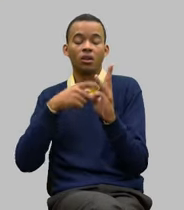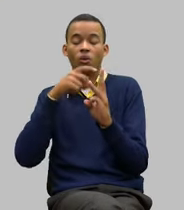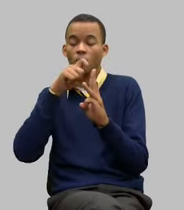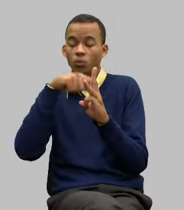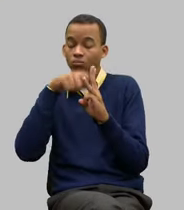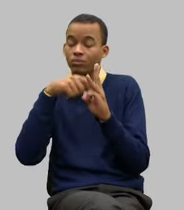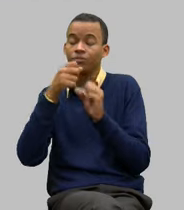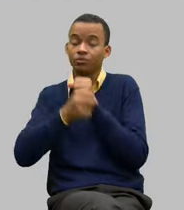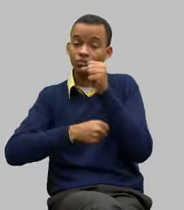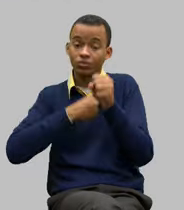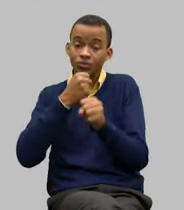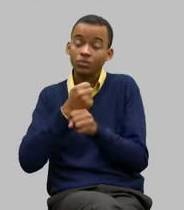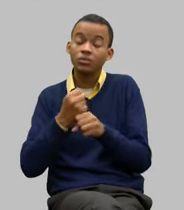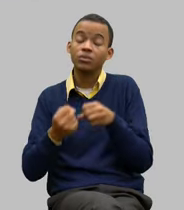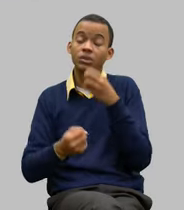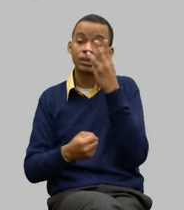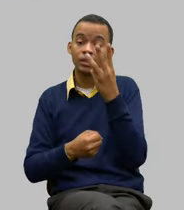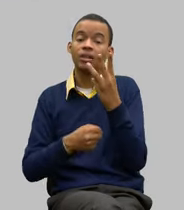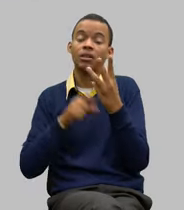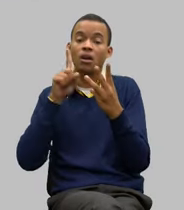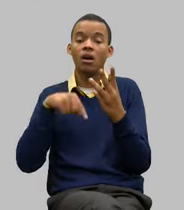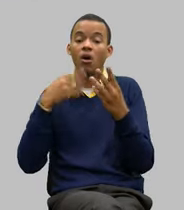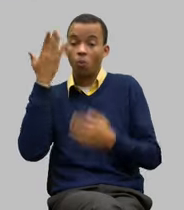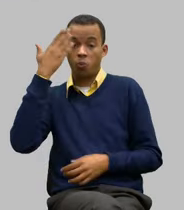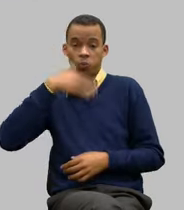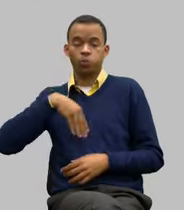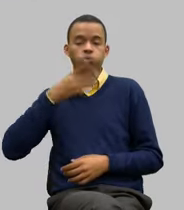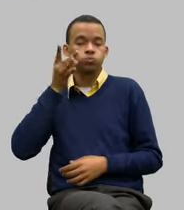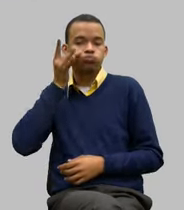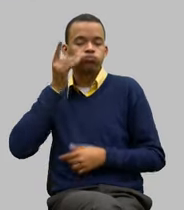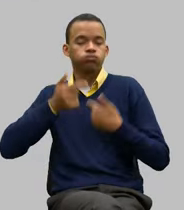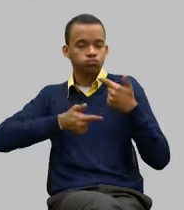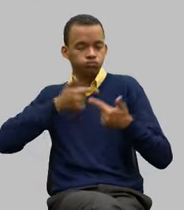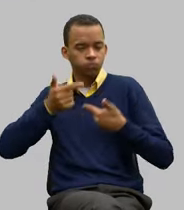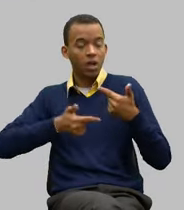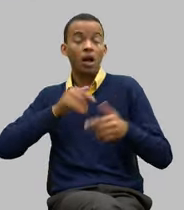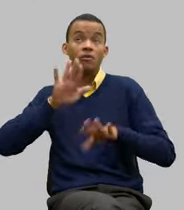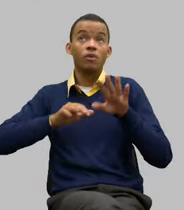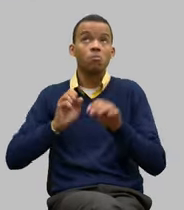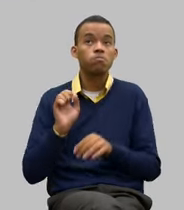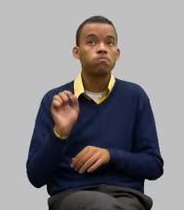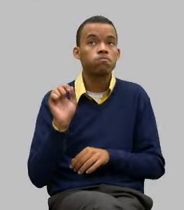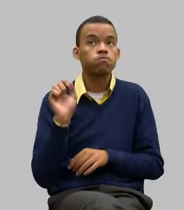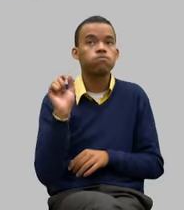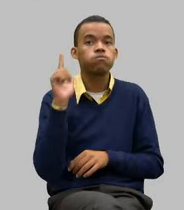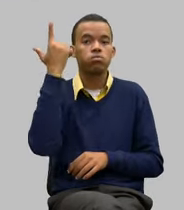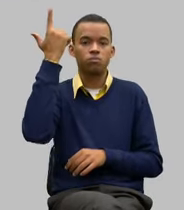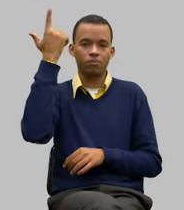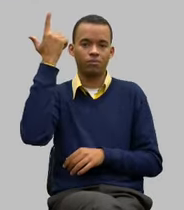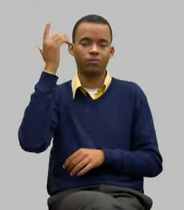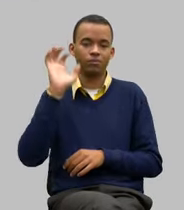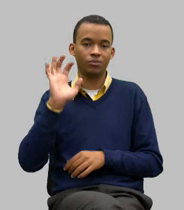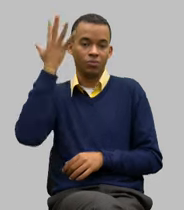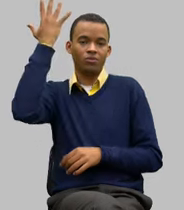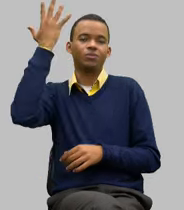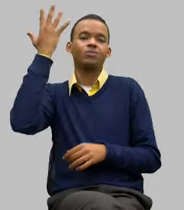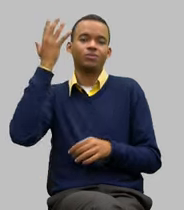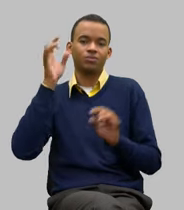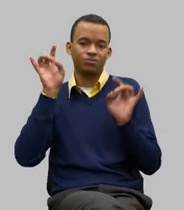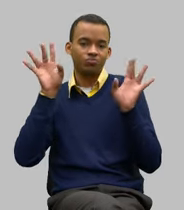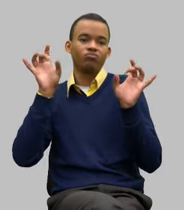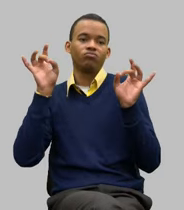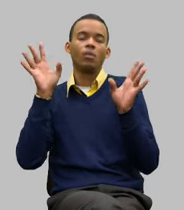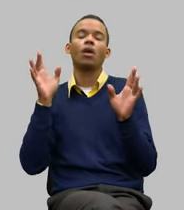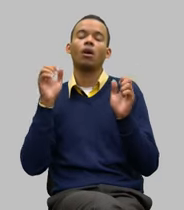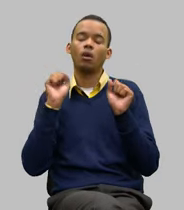mais difícil fazer a remoção A não ser que tenha circunstâncias espis perfeito é excepcionais então e eu